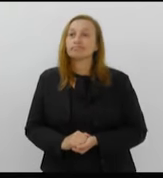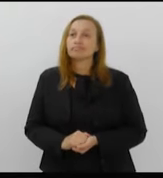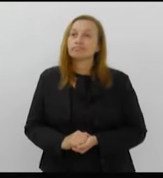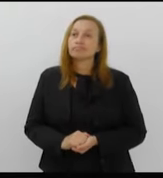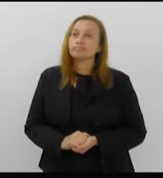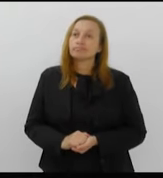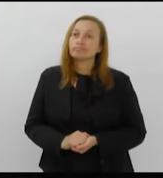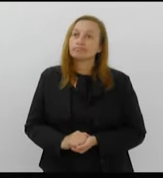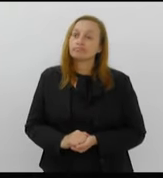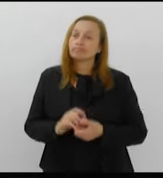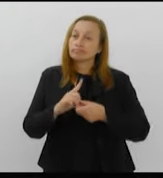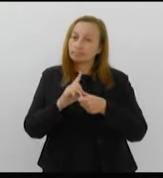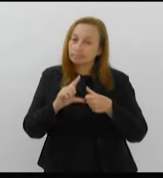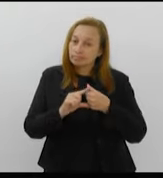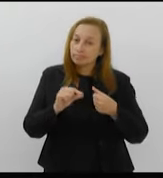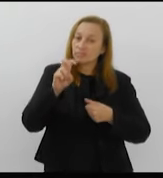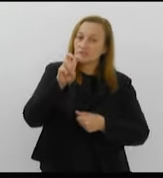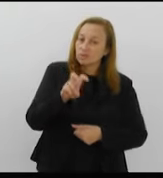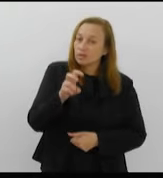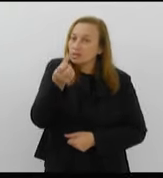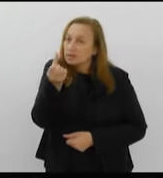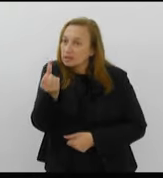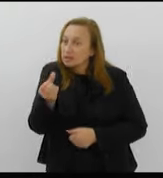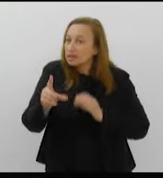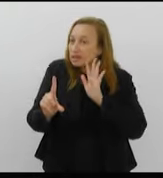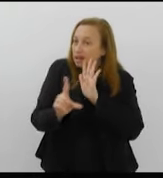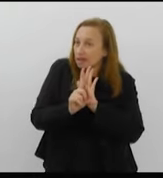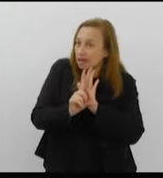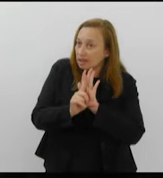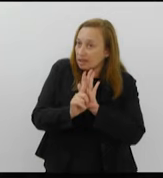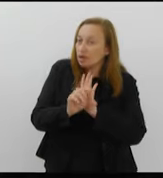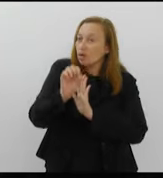o artigo 56 da lei